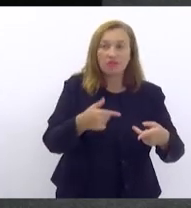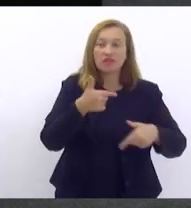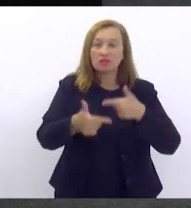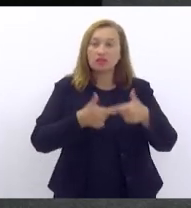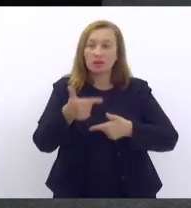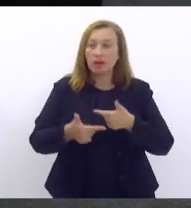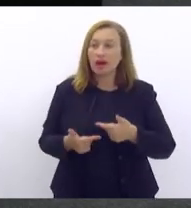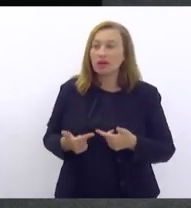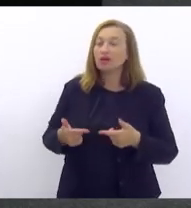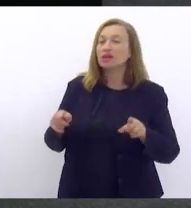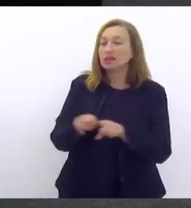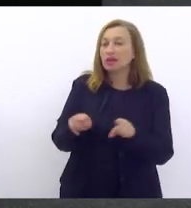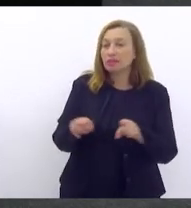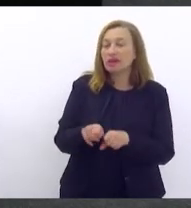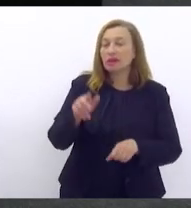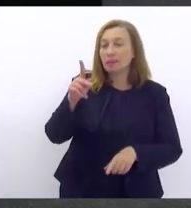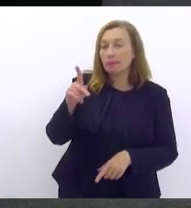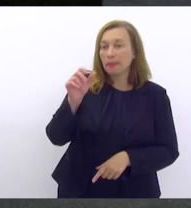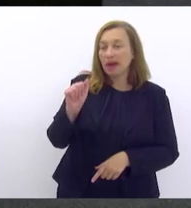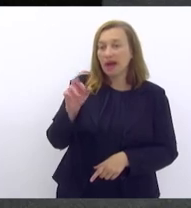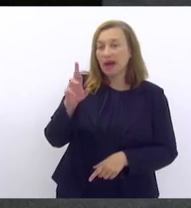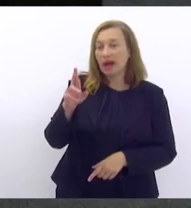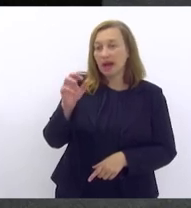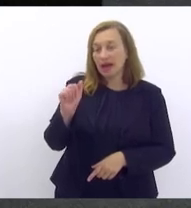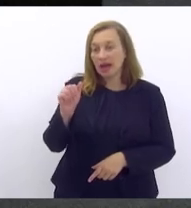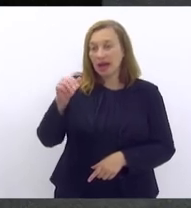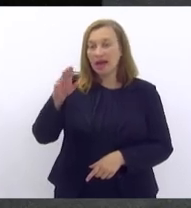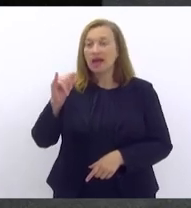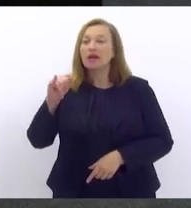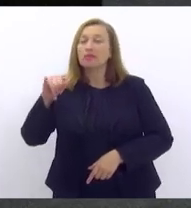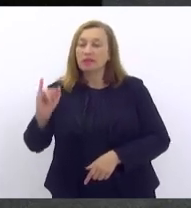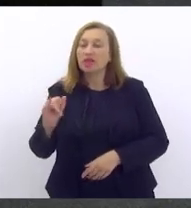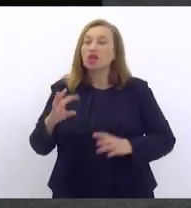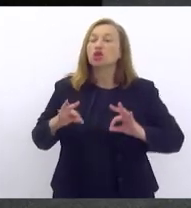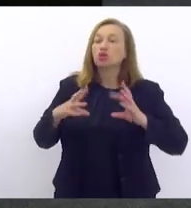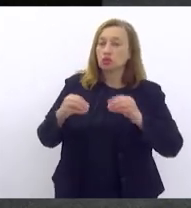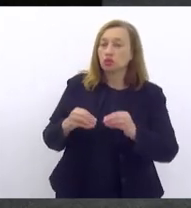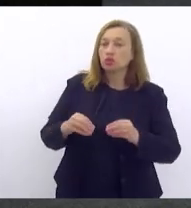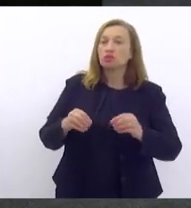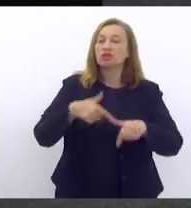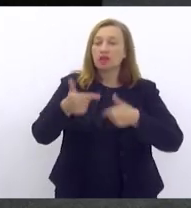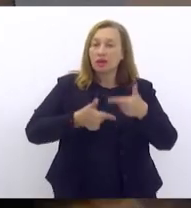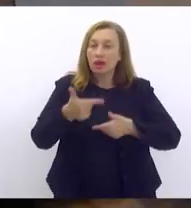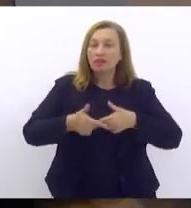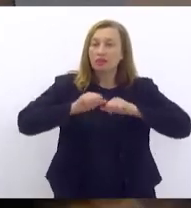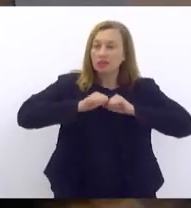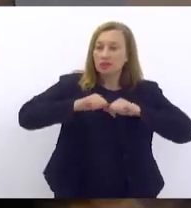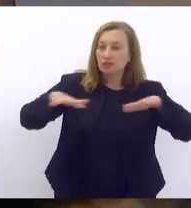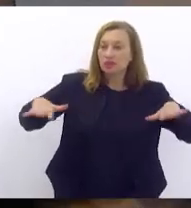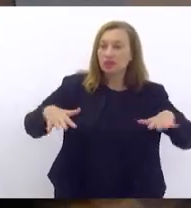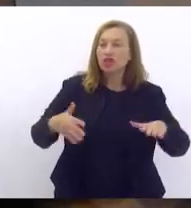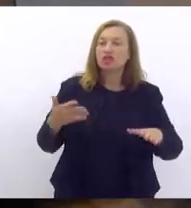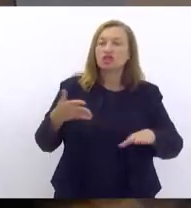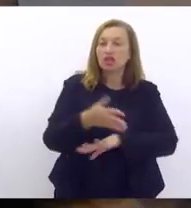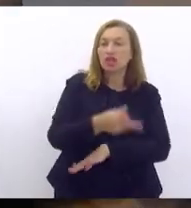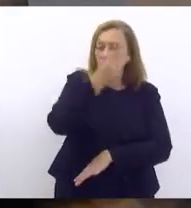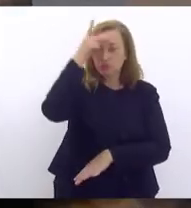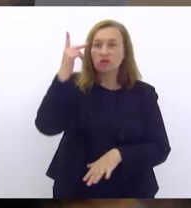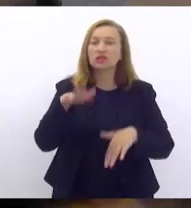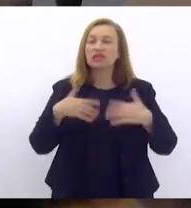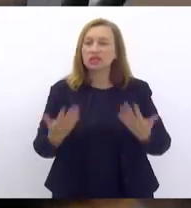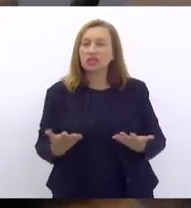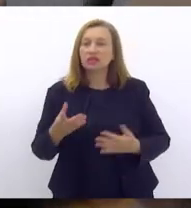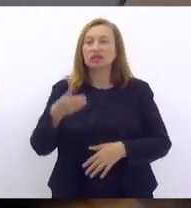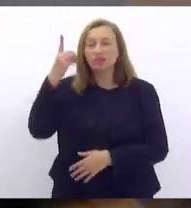assim também em Paracambi. E todo trabalho que a gente faz tem que ser divulgado até que possa chegar às pessoas. Então,